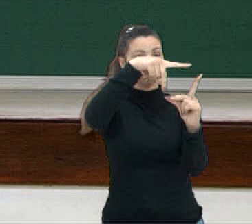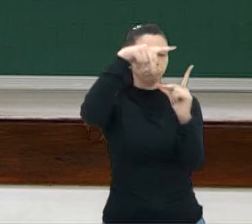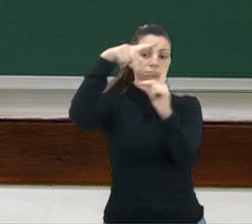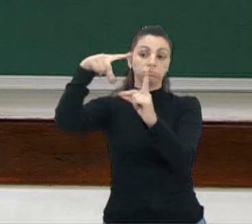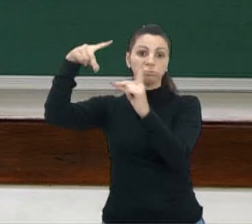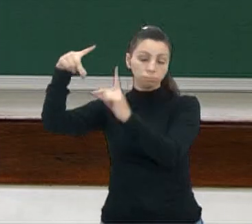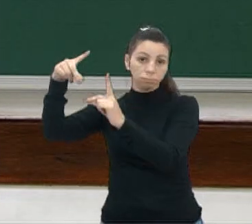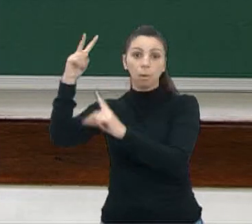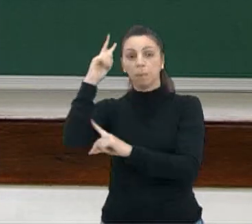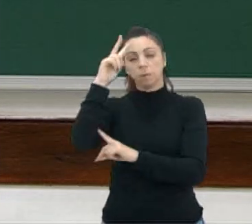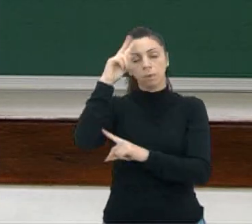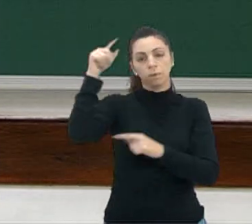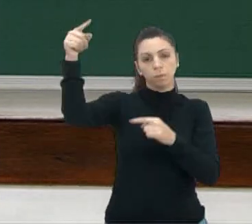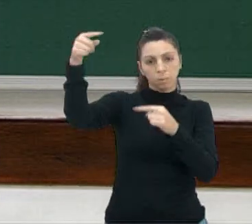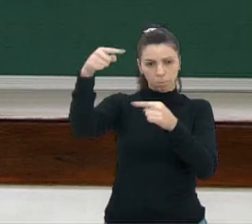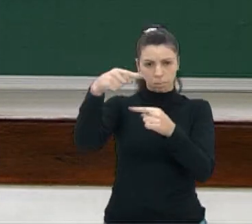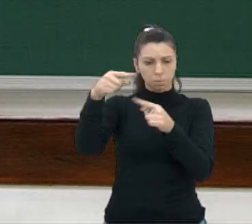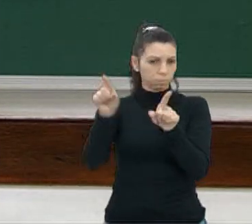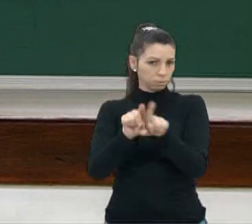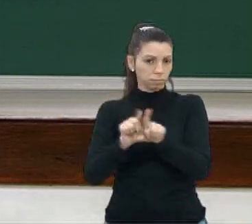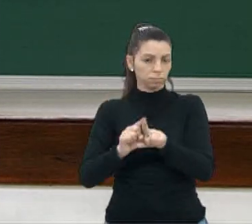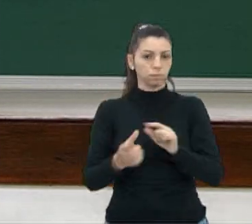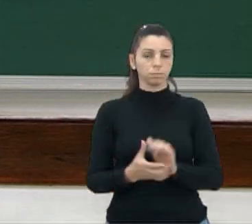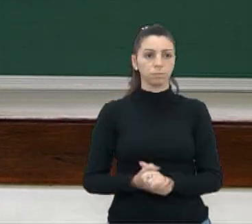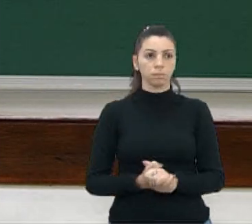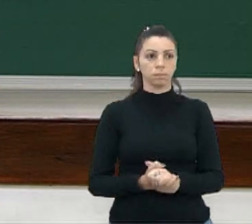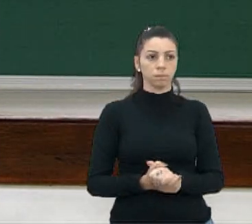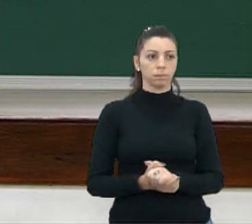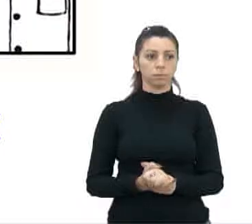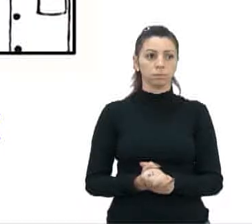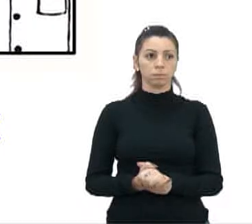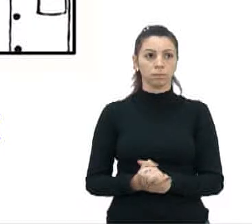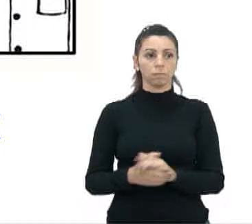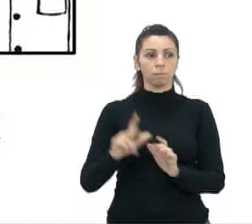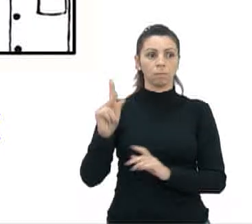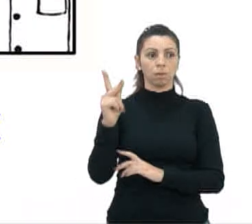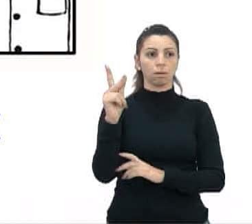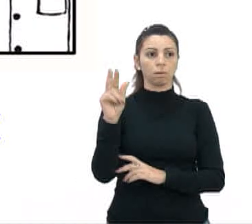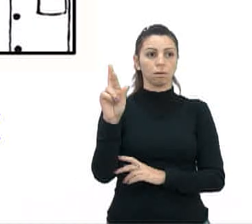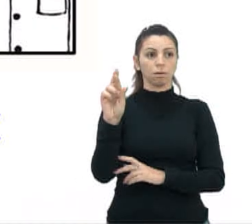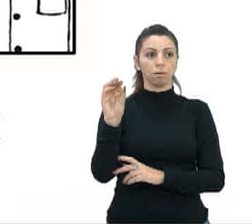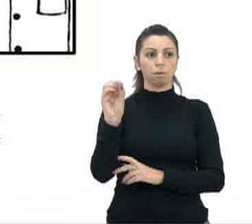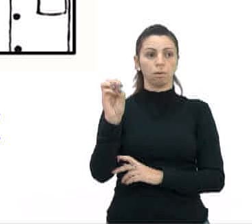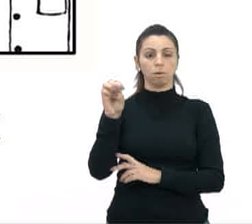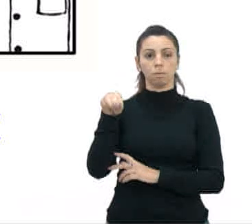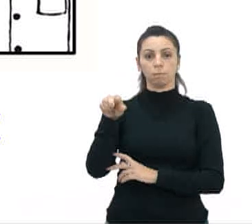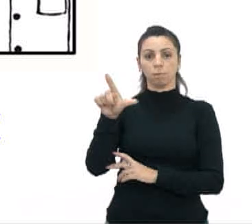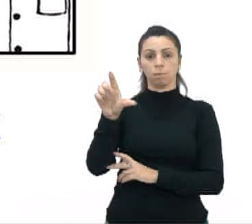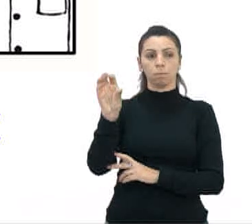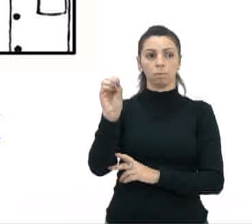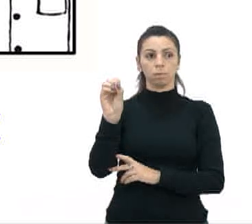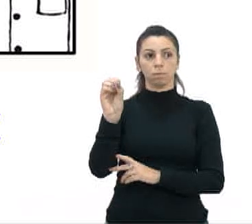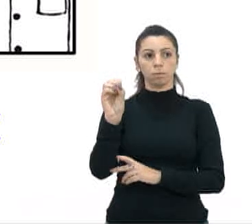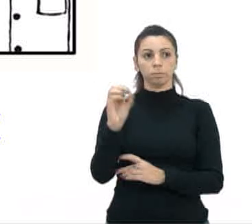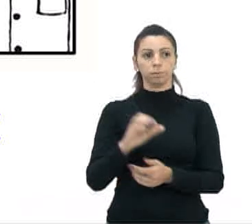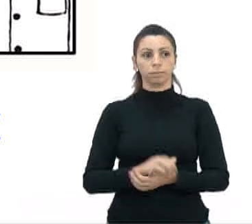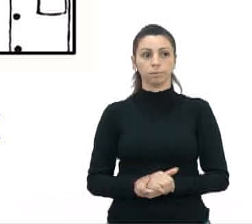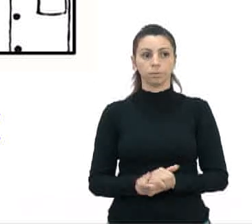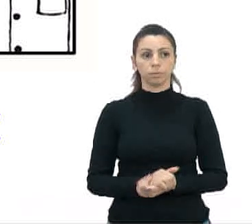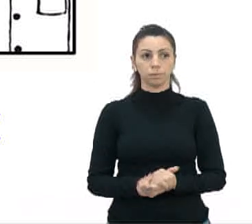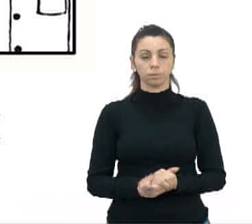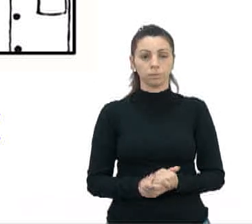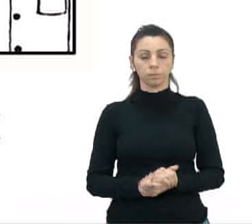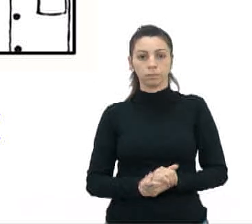aí uma historinha curta também. Então nós temos aqui esta, Rômulo Pedante, 5. Eu vou ler aqui com vocês,